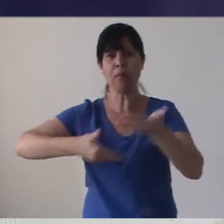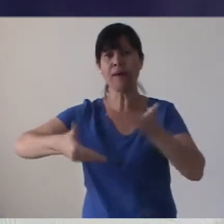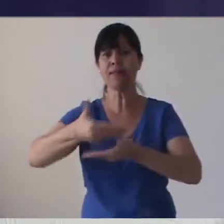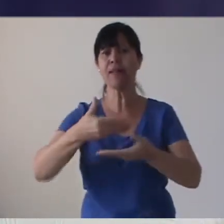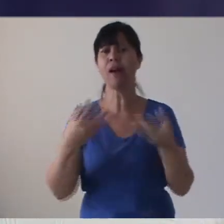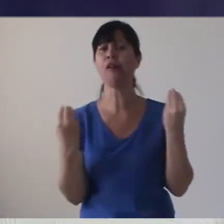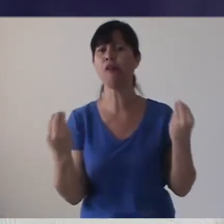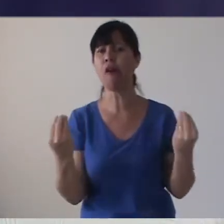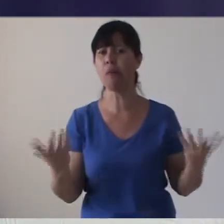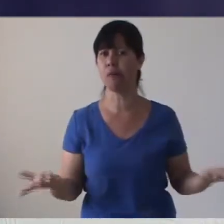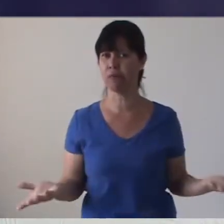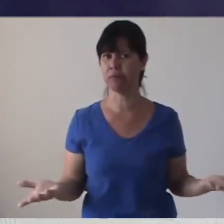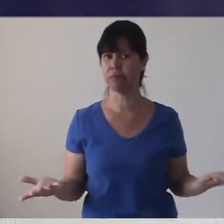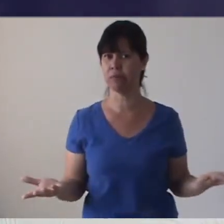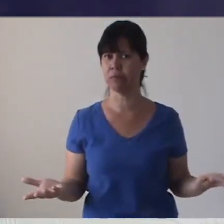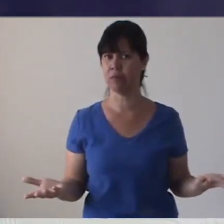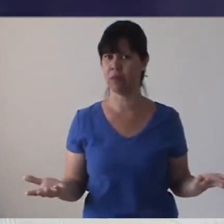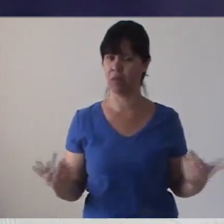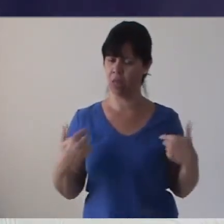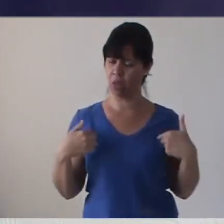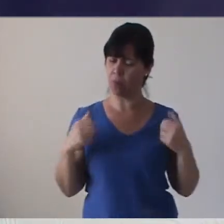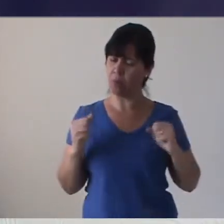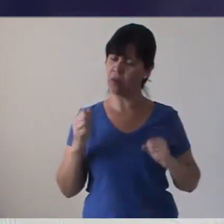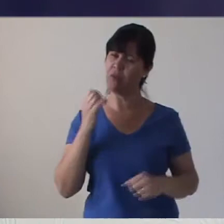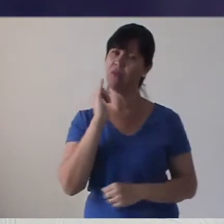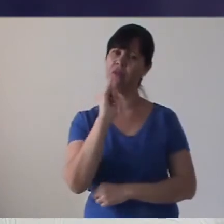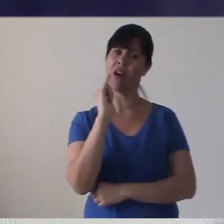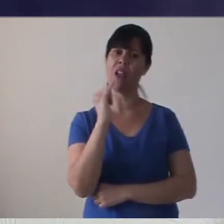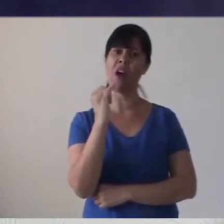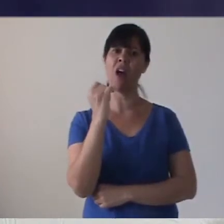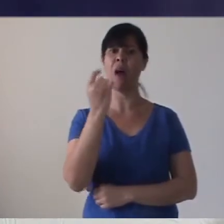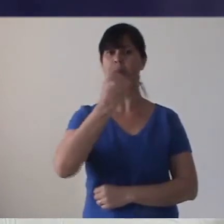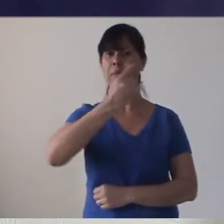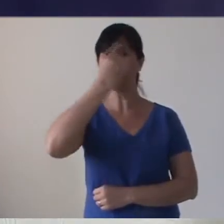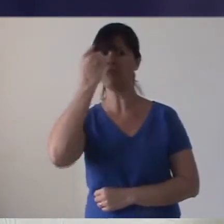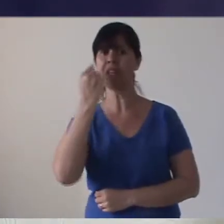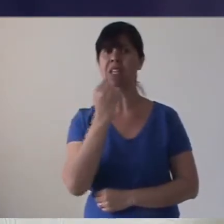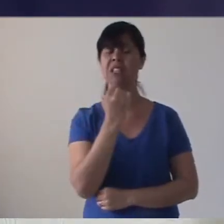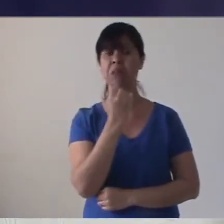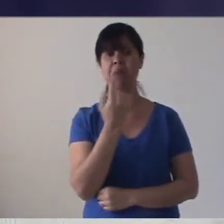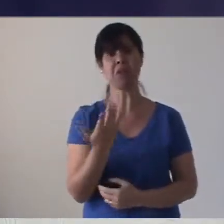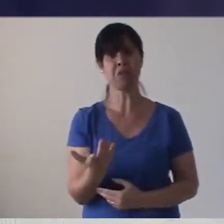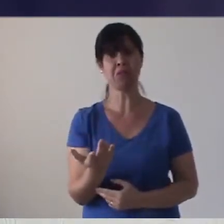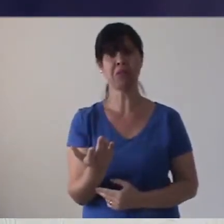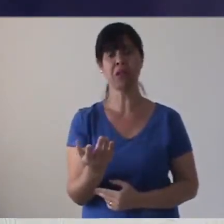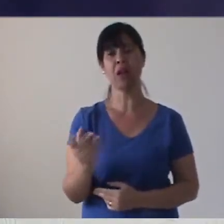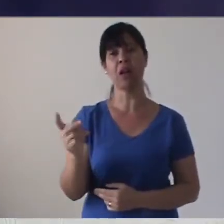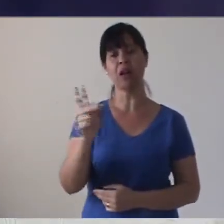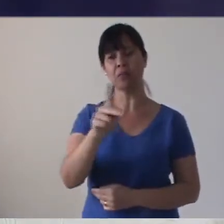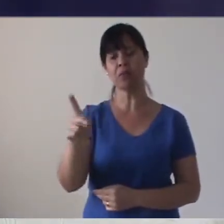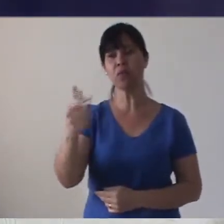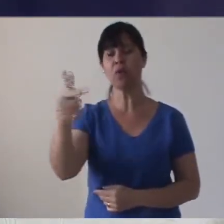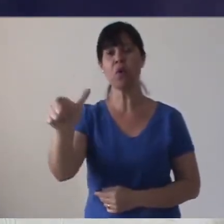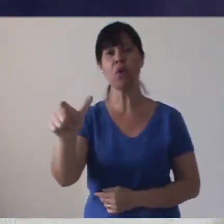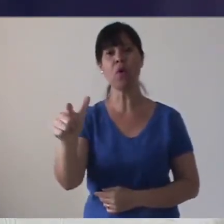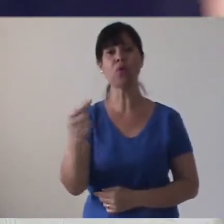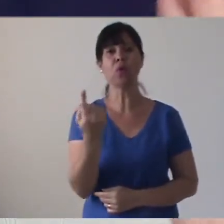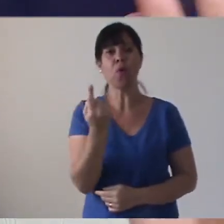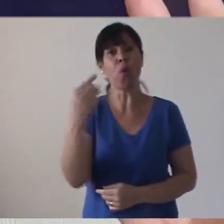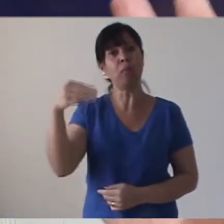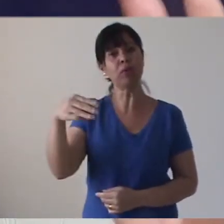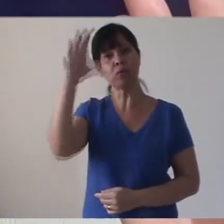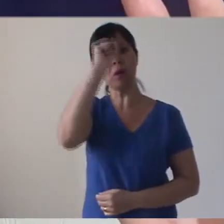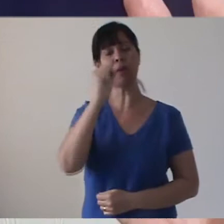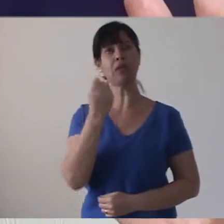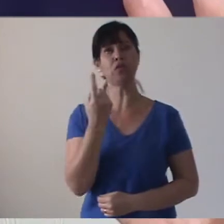tá? Eu posso falar 30 minutos e 1 minuto alguém aprende alguma coisa. Eu